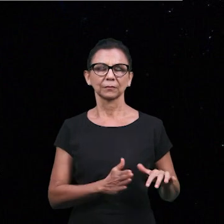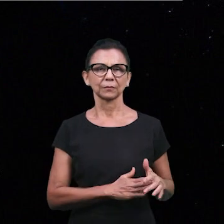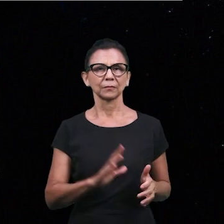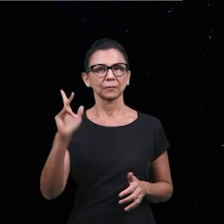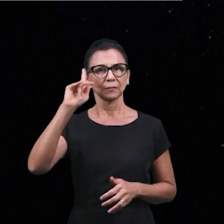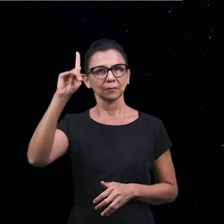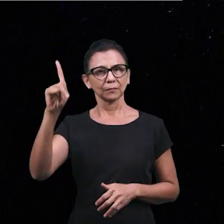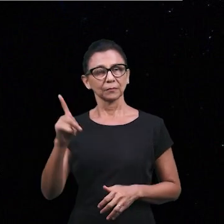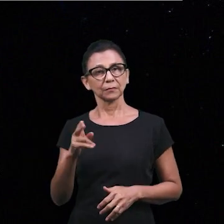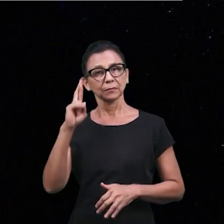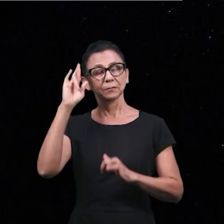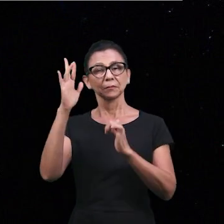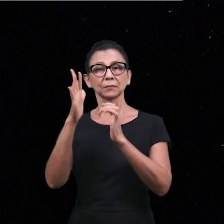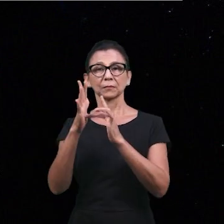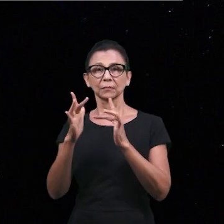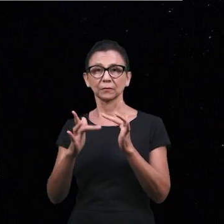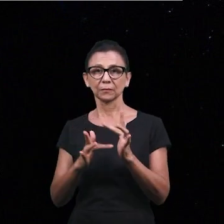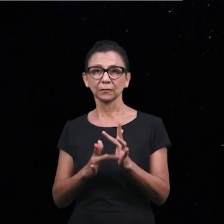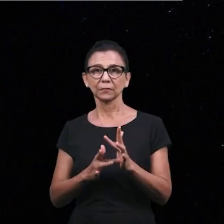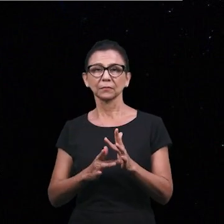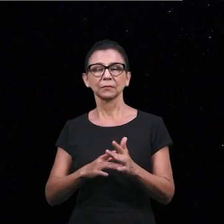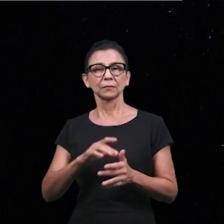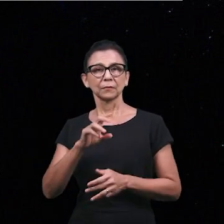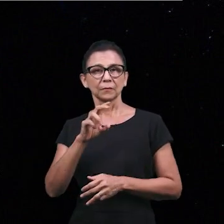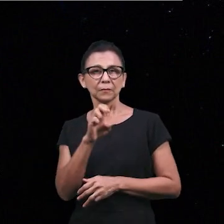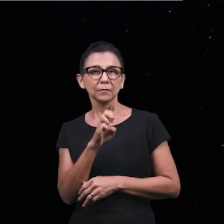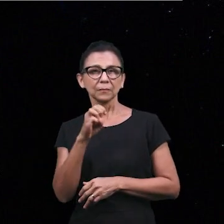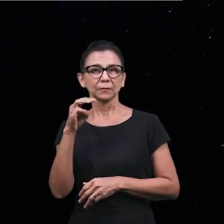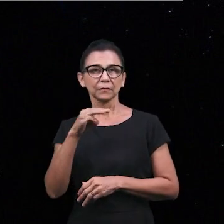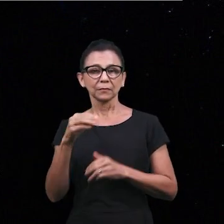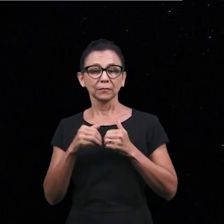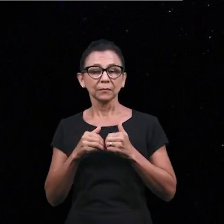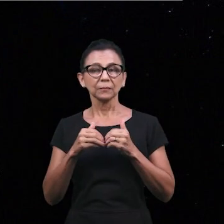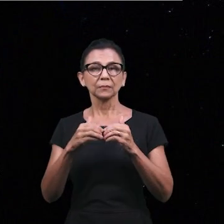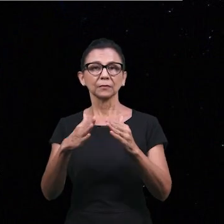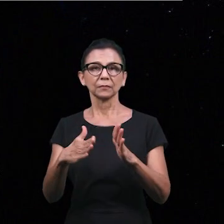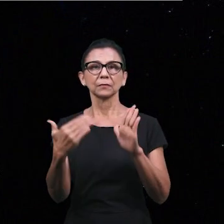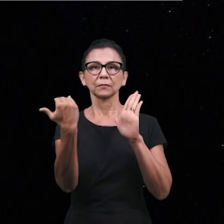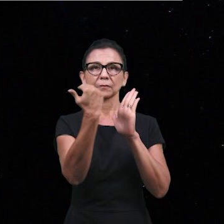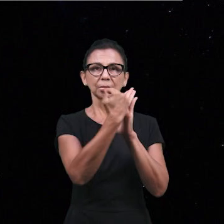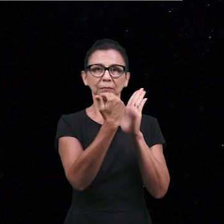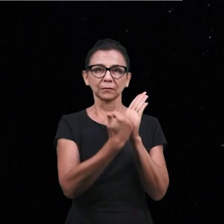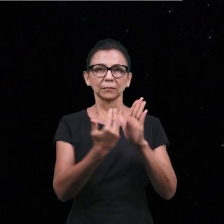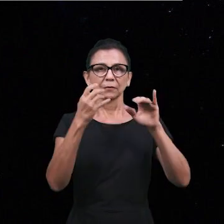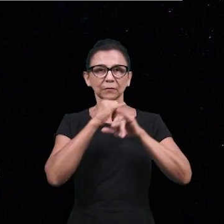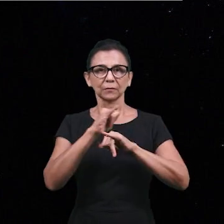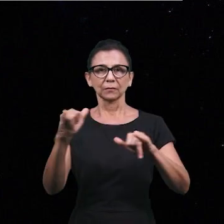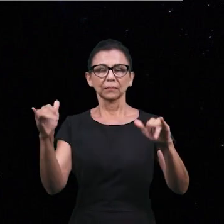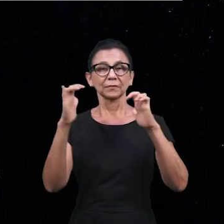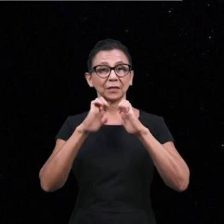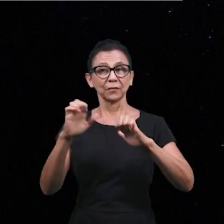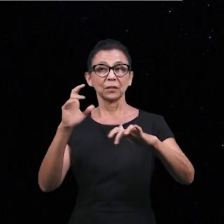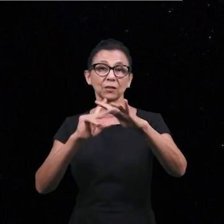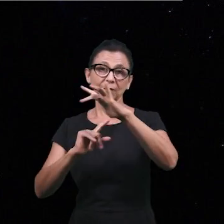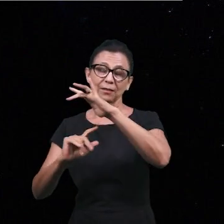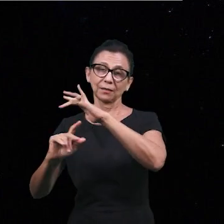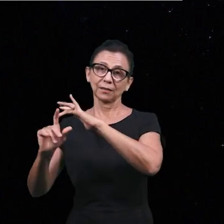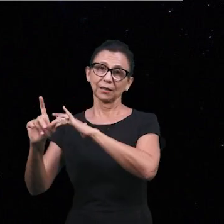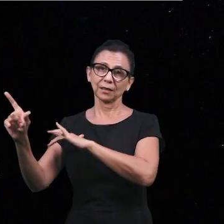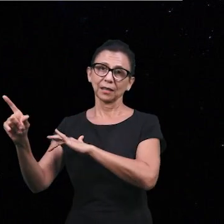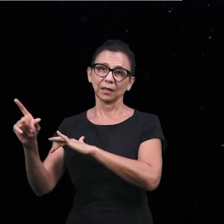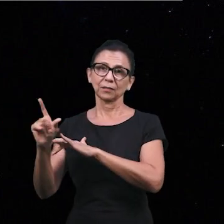A paz do Senhor Jesus. Dentro de 5 minutos, daremos início ao programa Anunciando o Evangelho